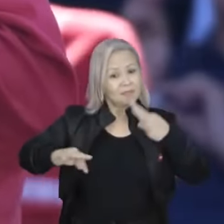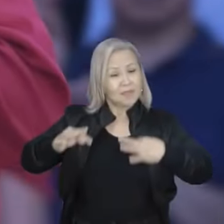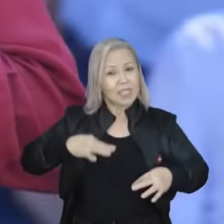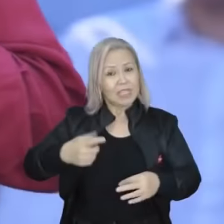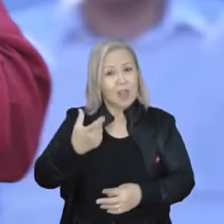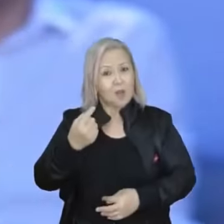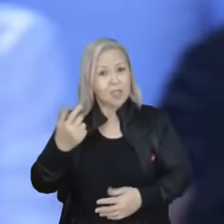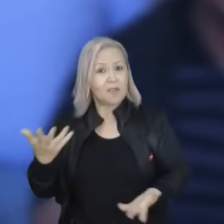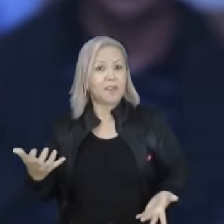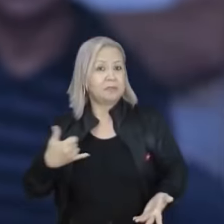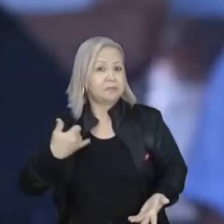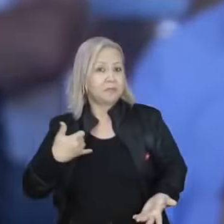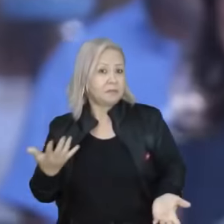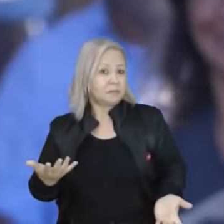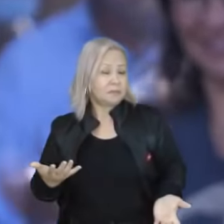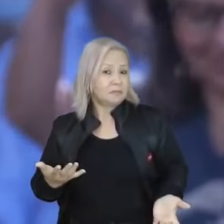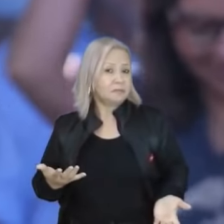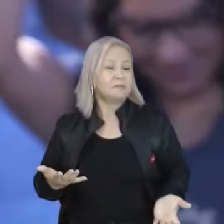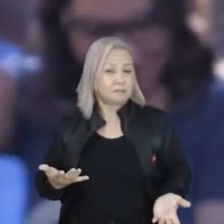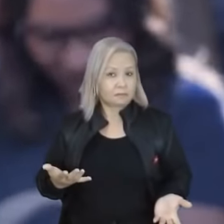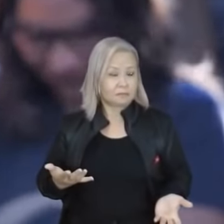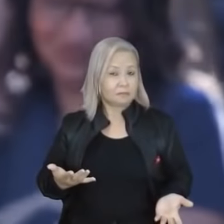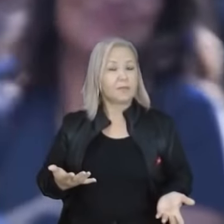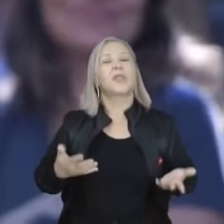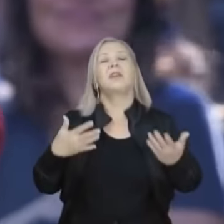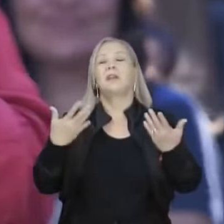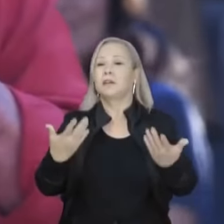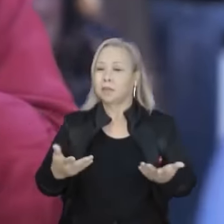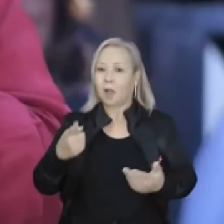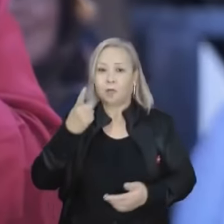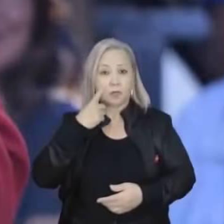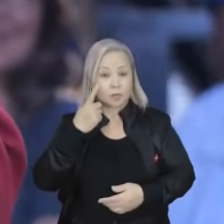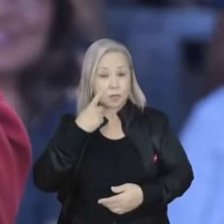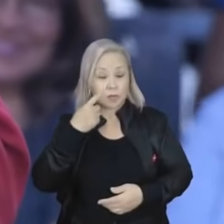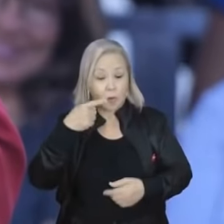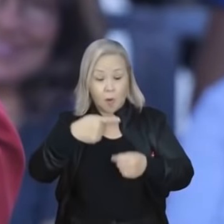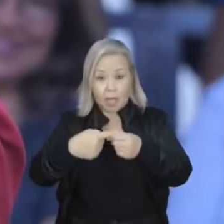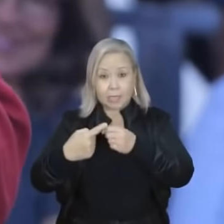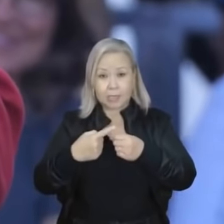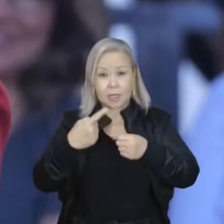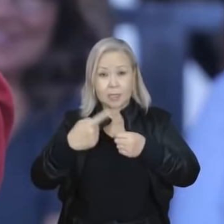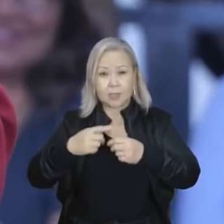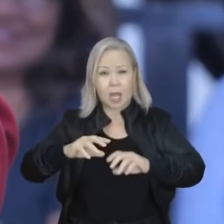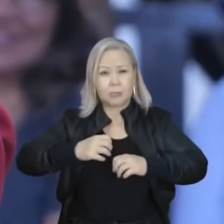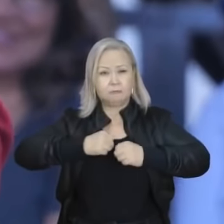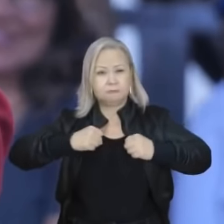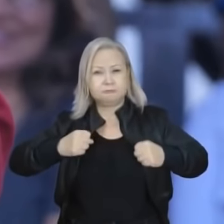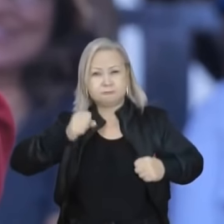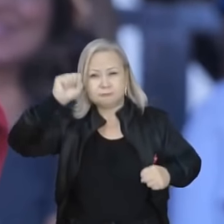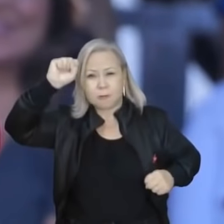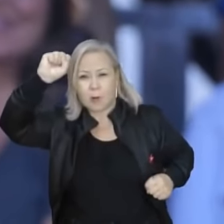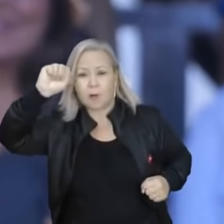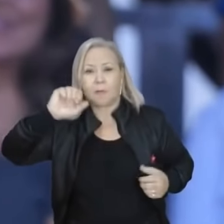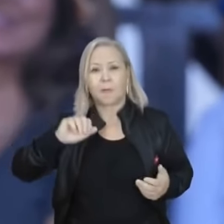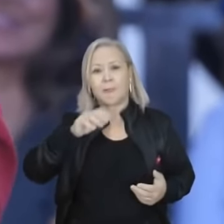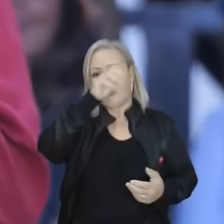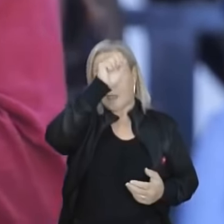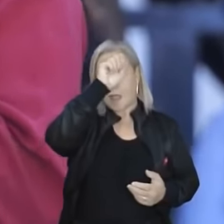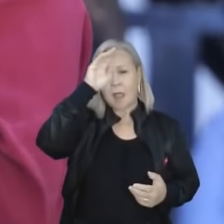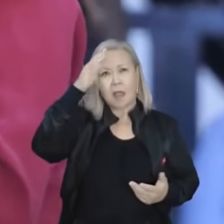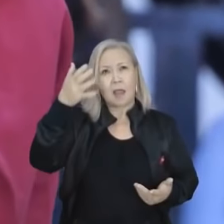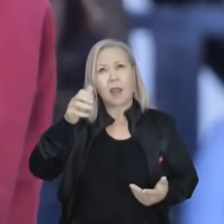em mim? Então, gente, olhe. Essa cidade é uma cidade heróica. O ABC, na verdade, é heróico.